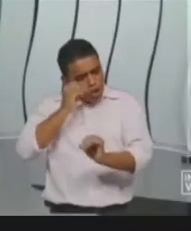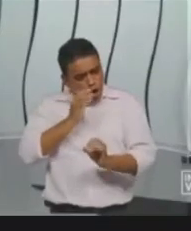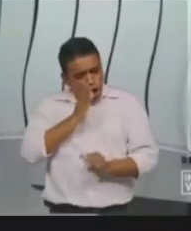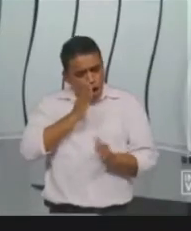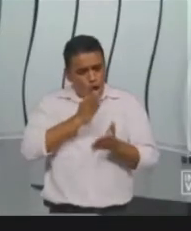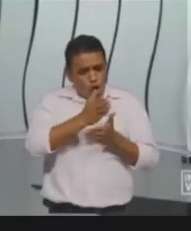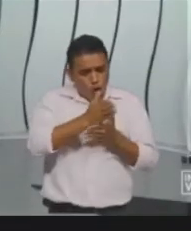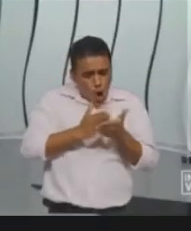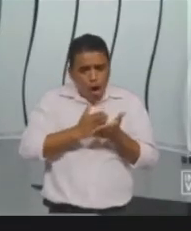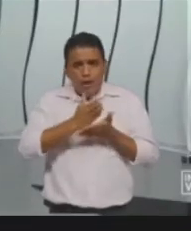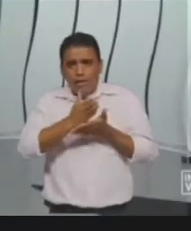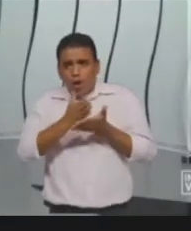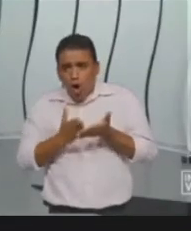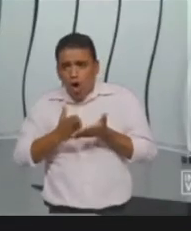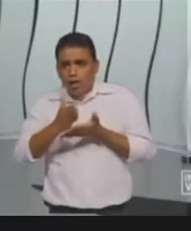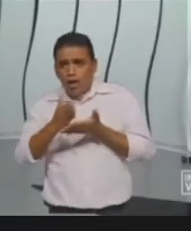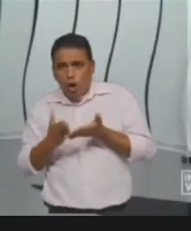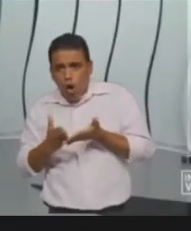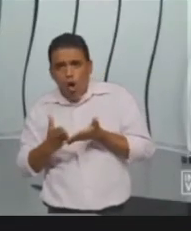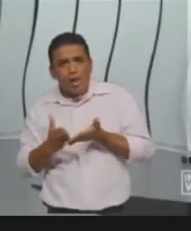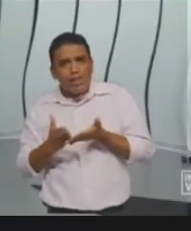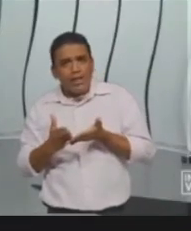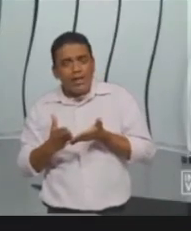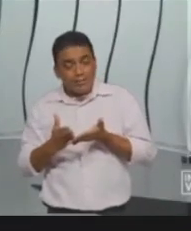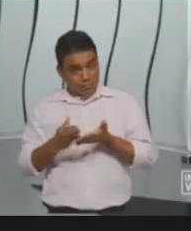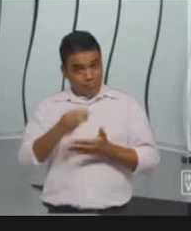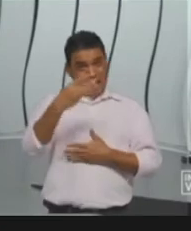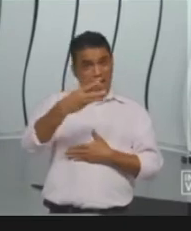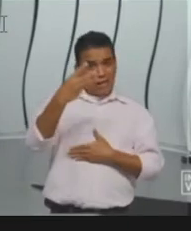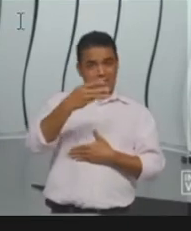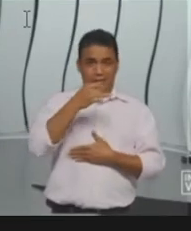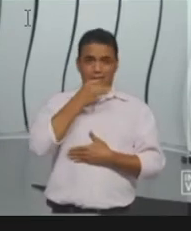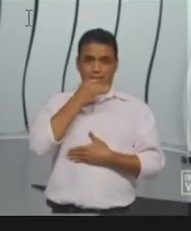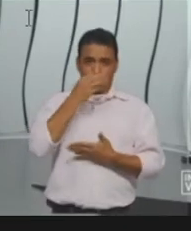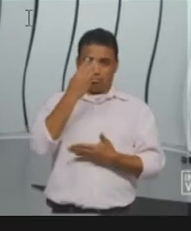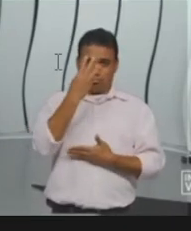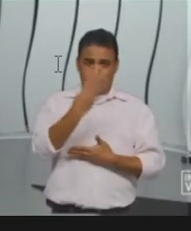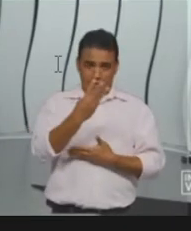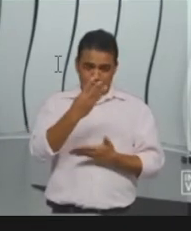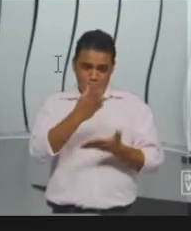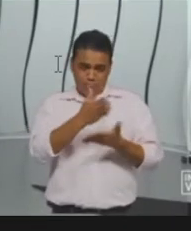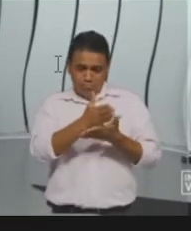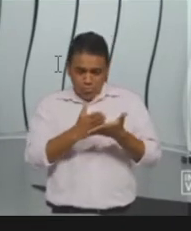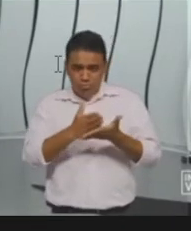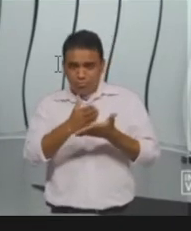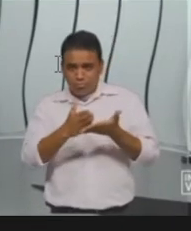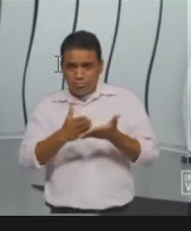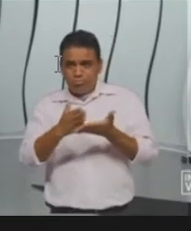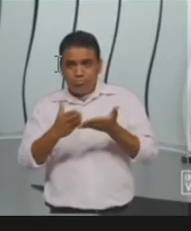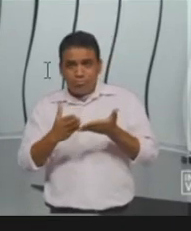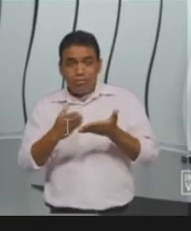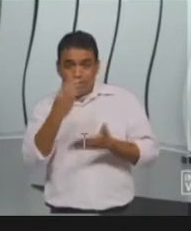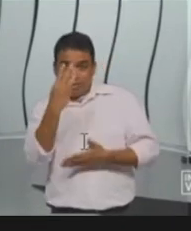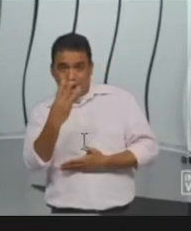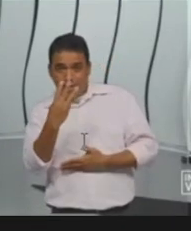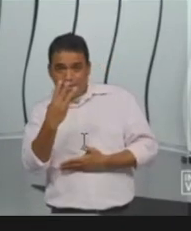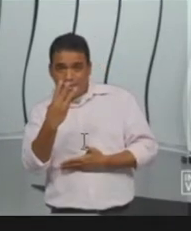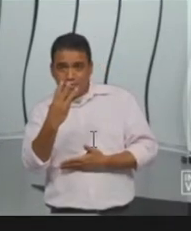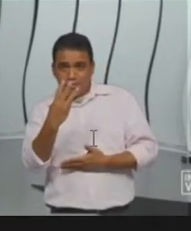quantos você quiser, mas aqui você cortou aqui em 3 pedaços, e cada pedaço da planária aqui, ó,